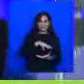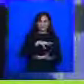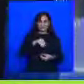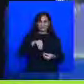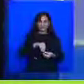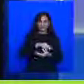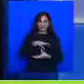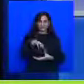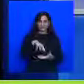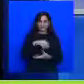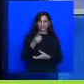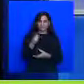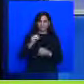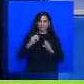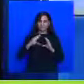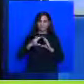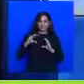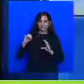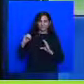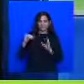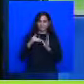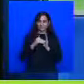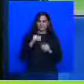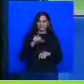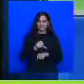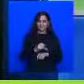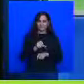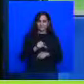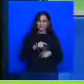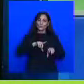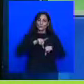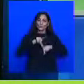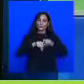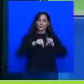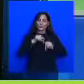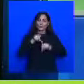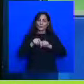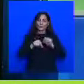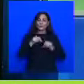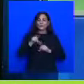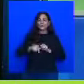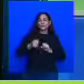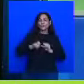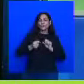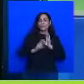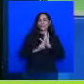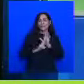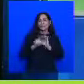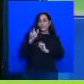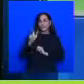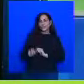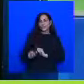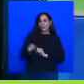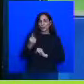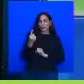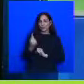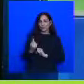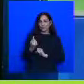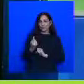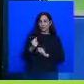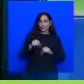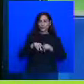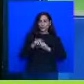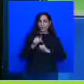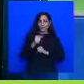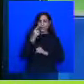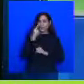Globo carregado, embaralhando 10 bolas numeradas de 0 a 9. Sorteio do número correspondente à coluna número 1 do Super